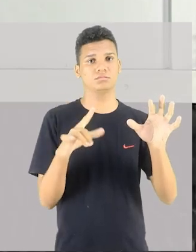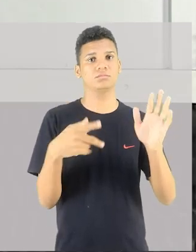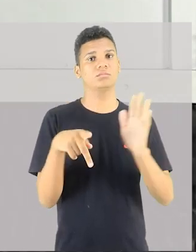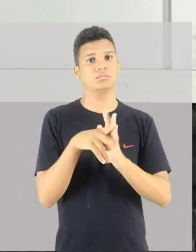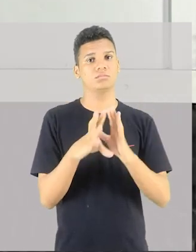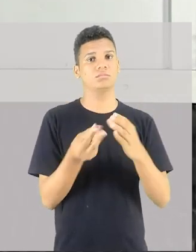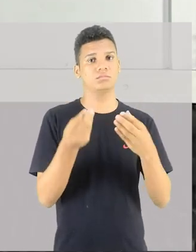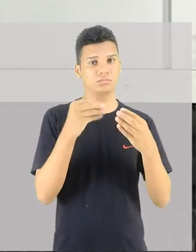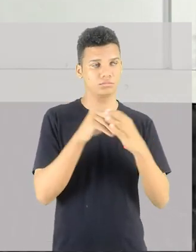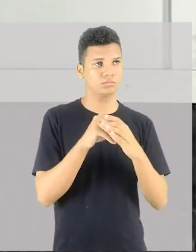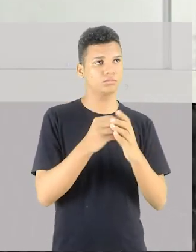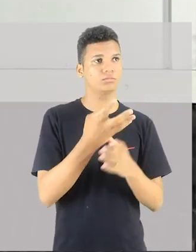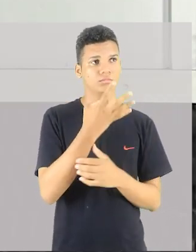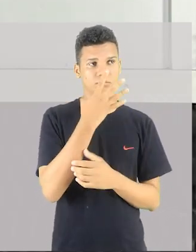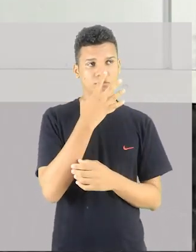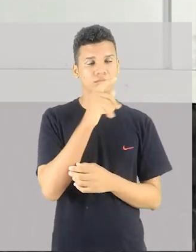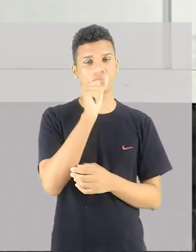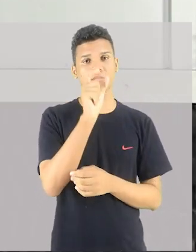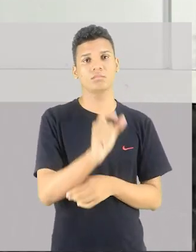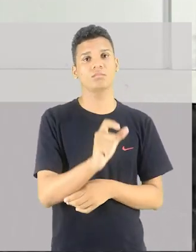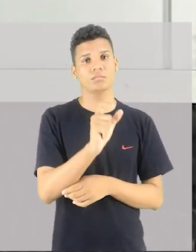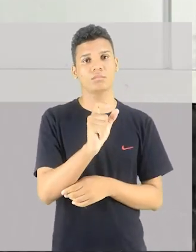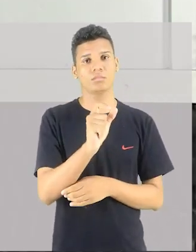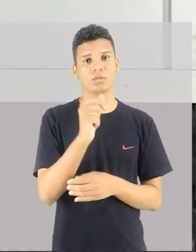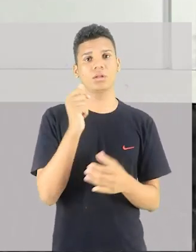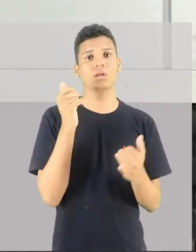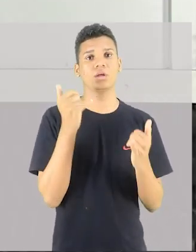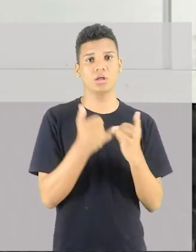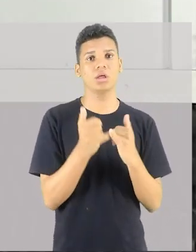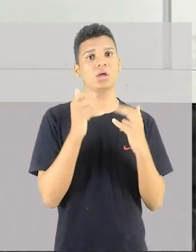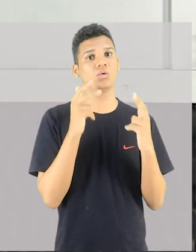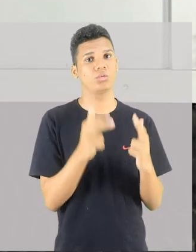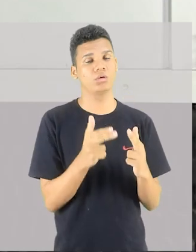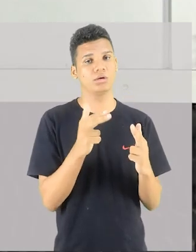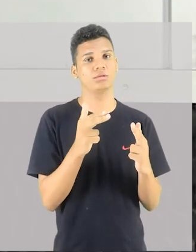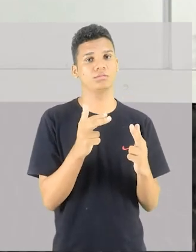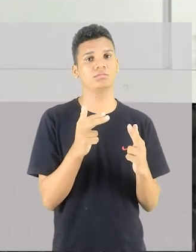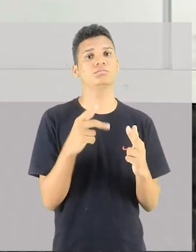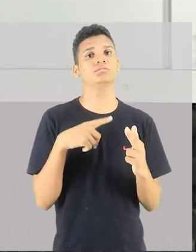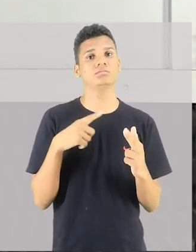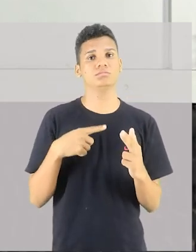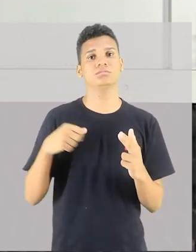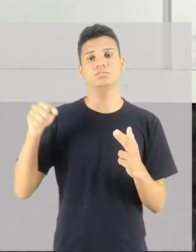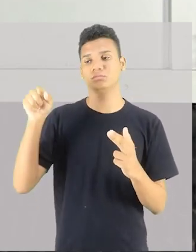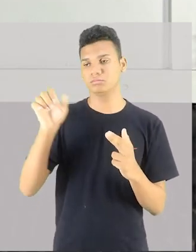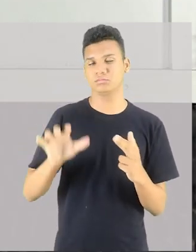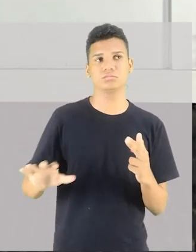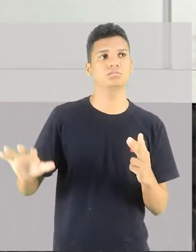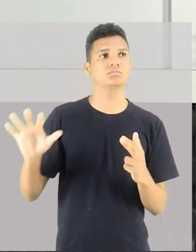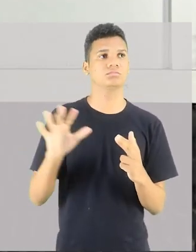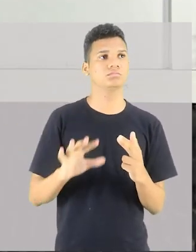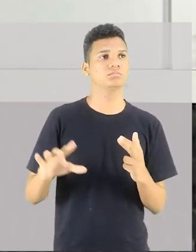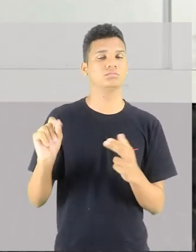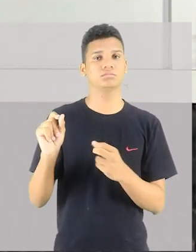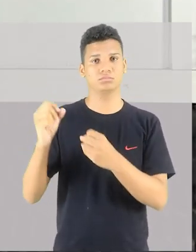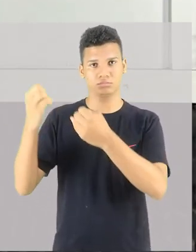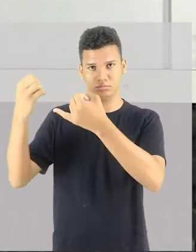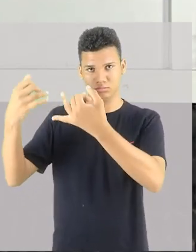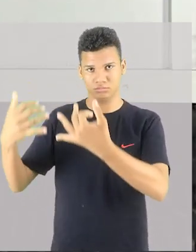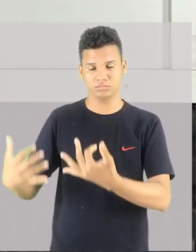dentro né seja igual a área da